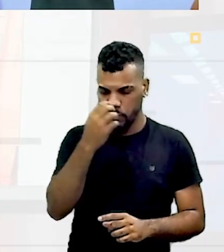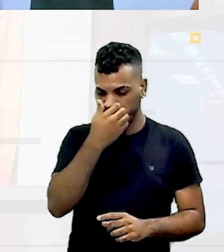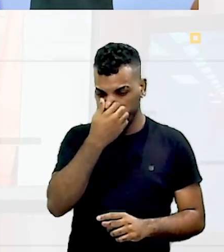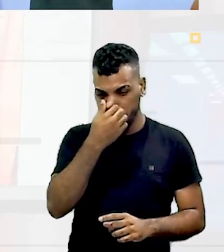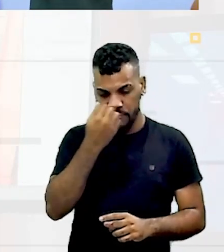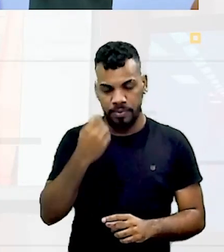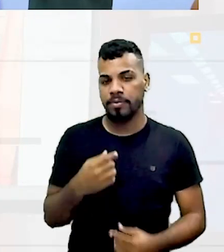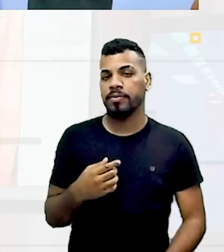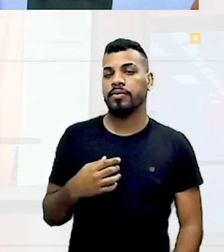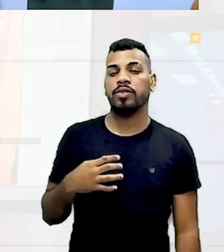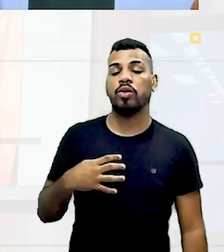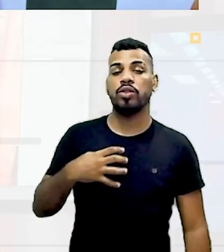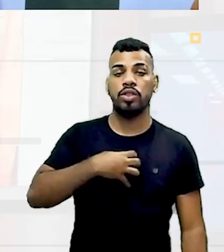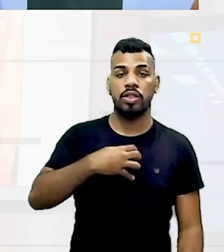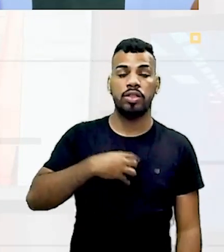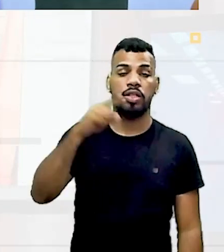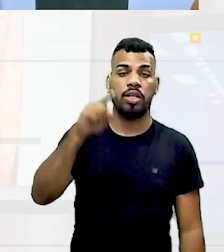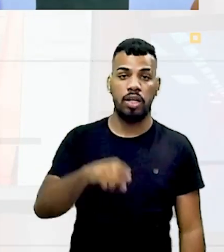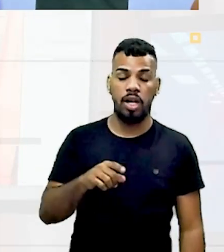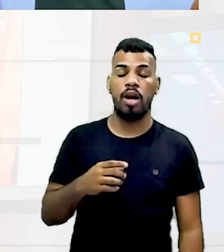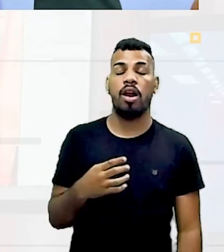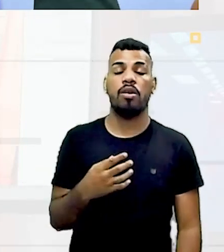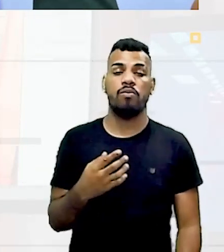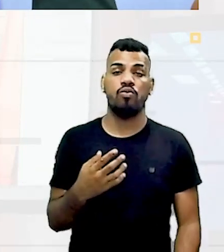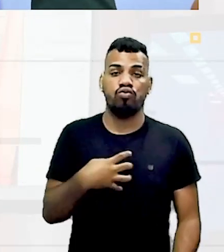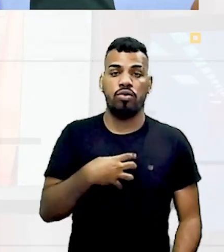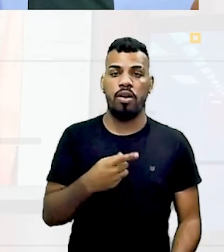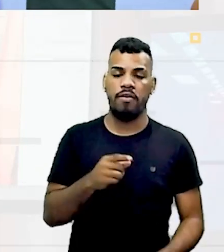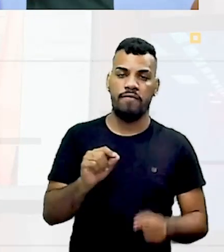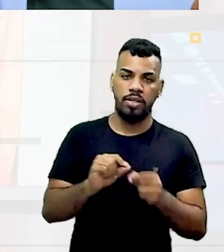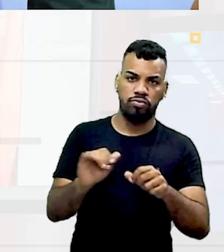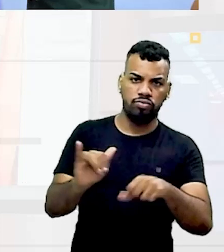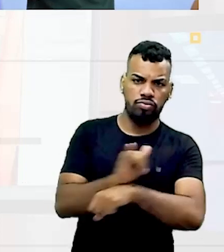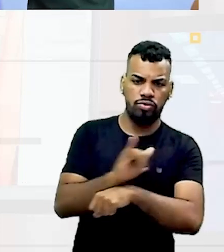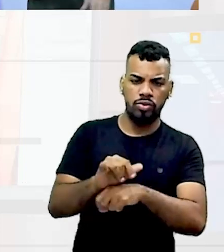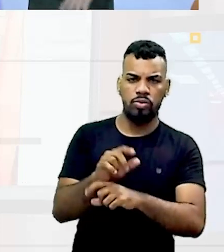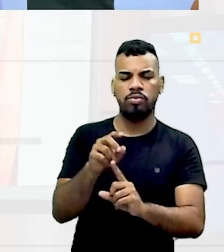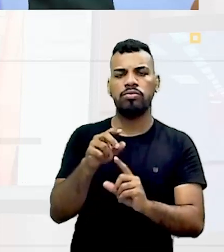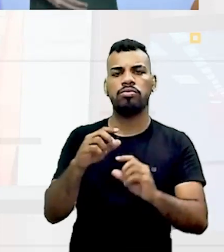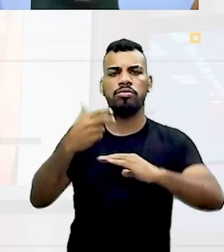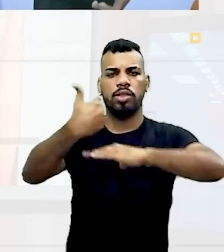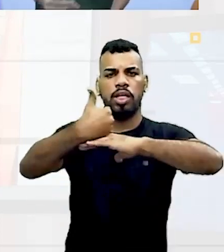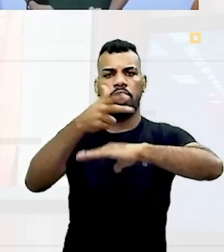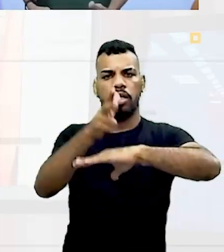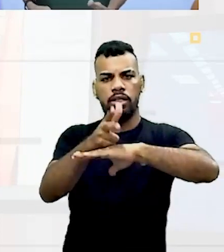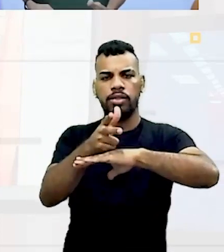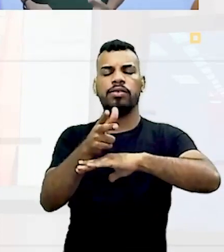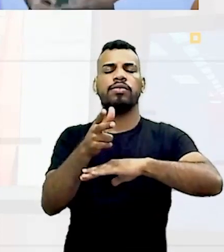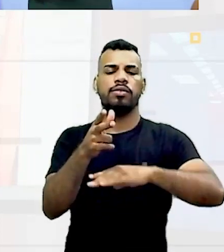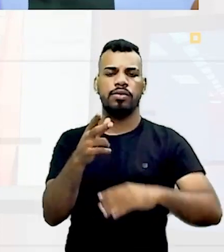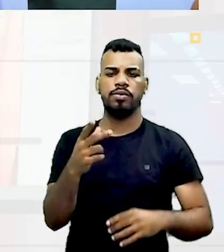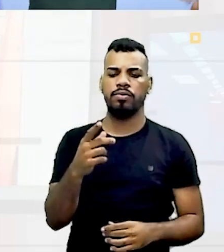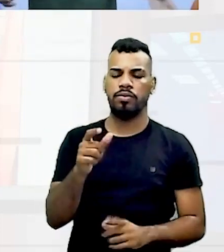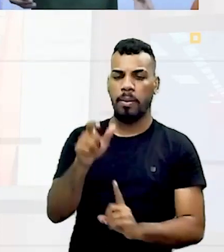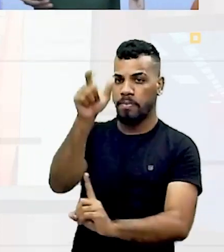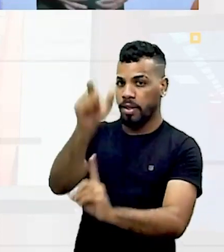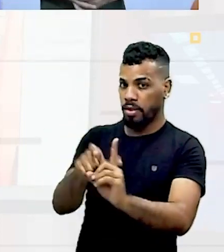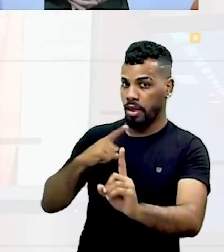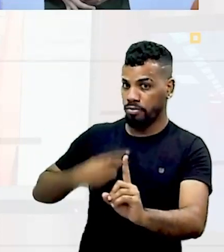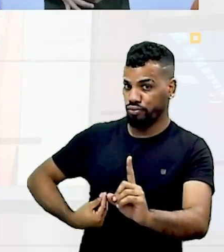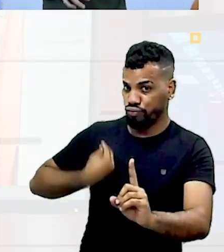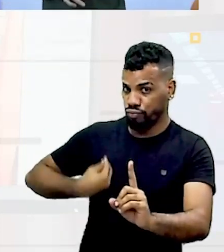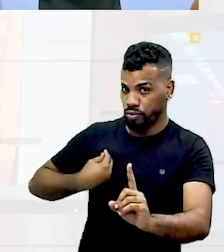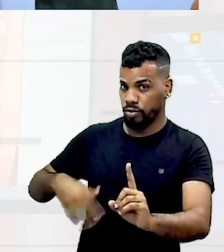quero dizer a forma, né, o ângulo de câmera, como os personagens estão dispostos no